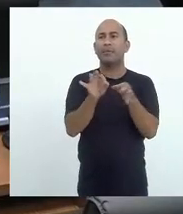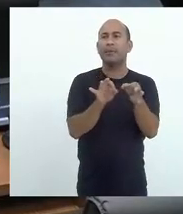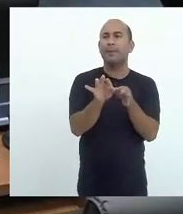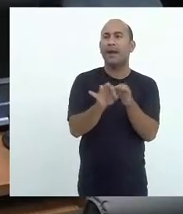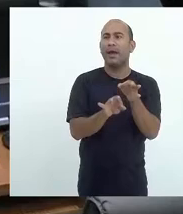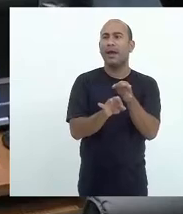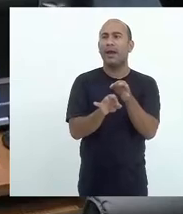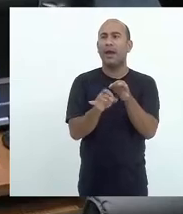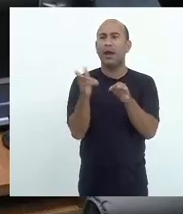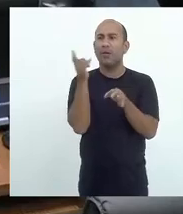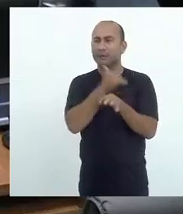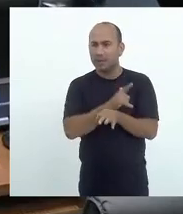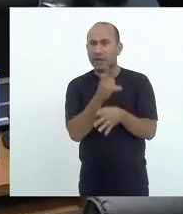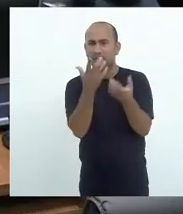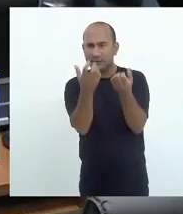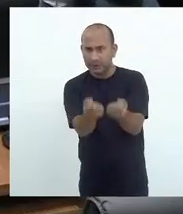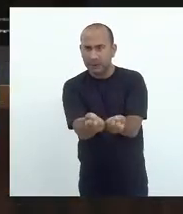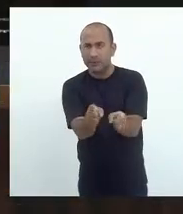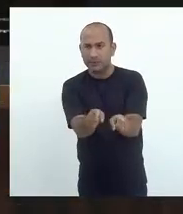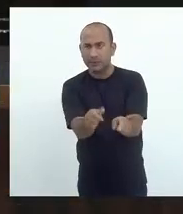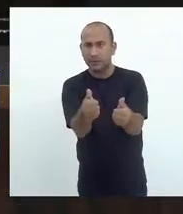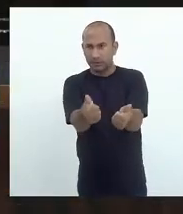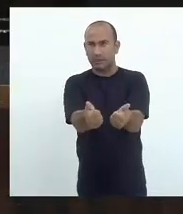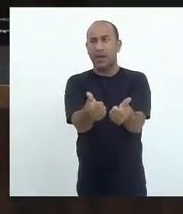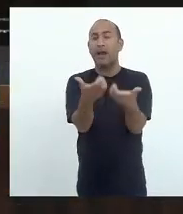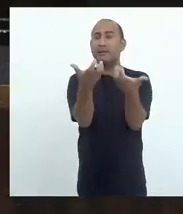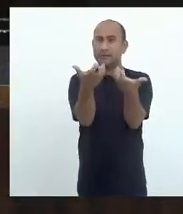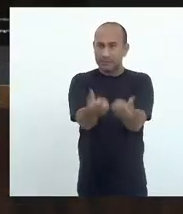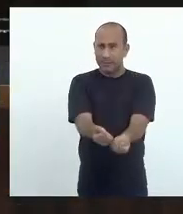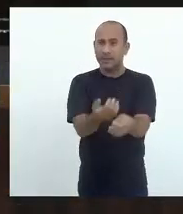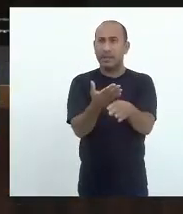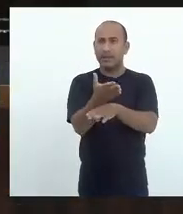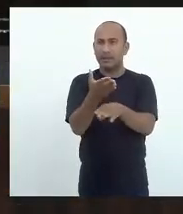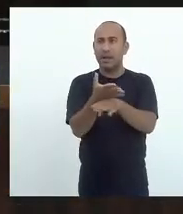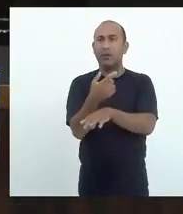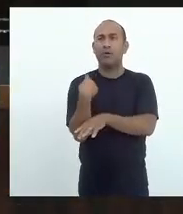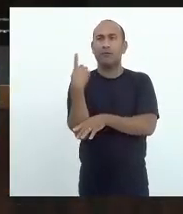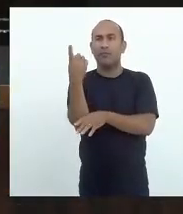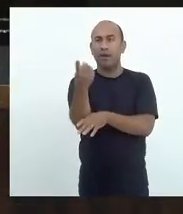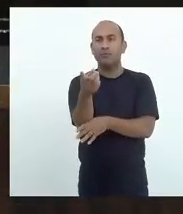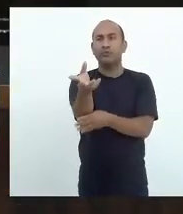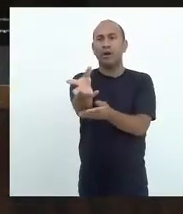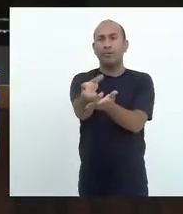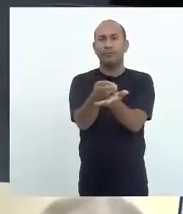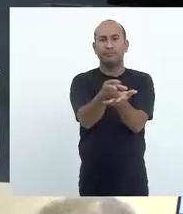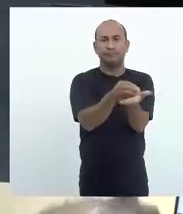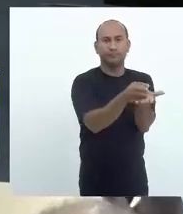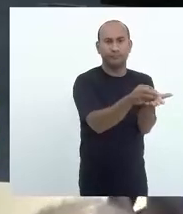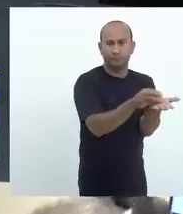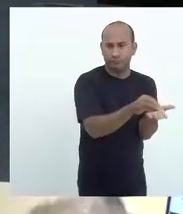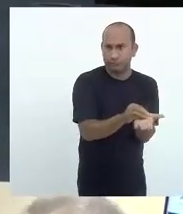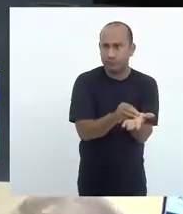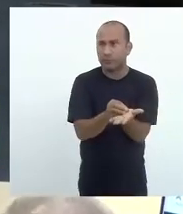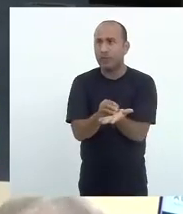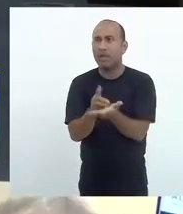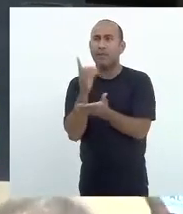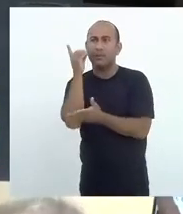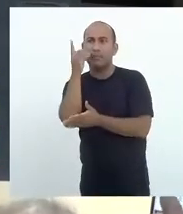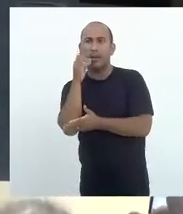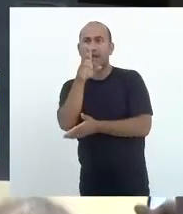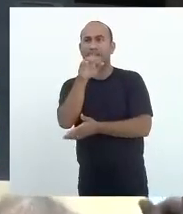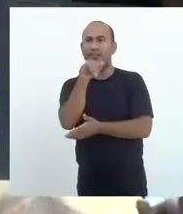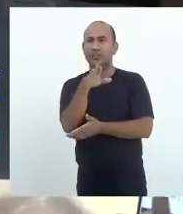autores concedem? Então, concede a coautoria. Vamos escolher a coautoria. Deputada Rejane, deputada